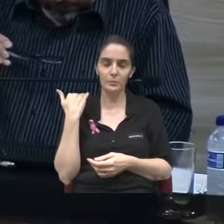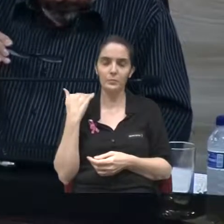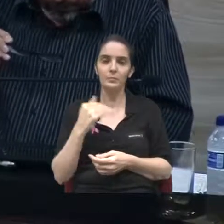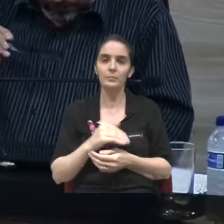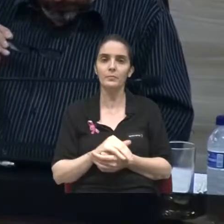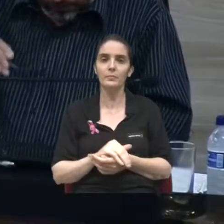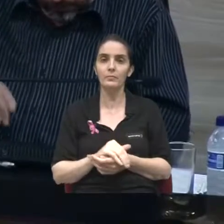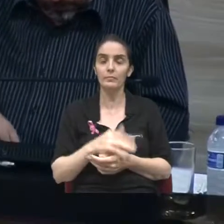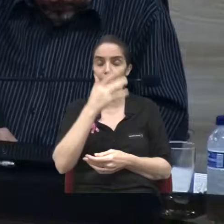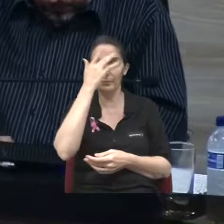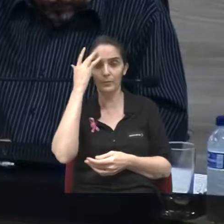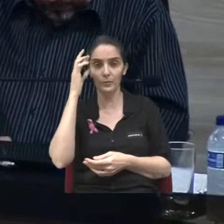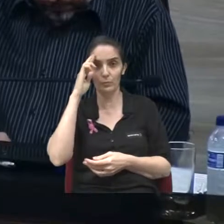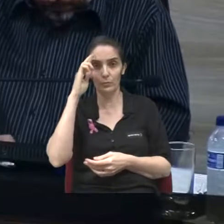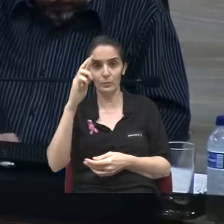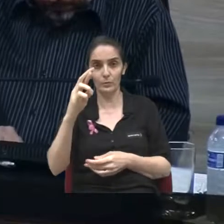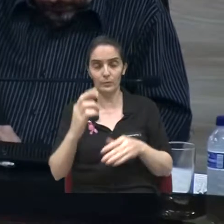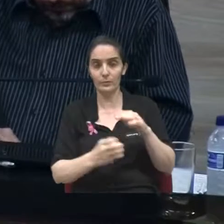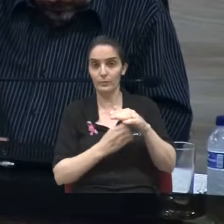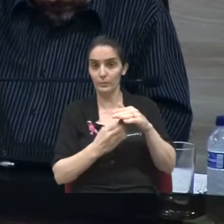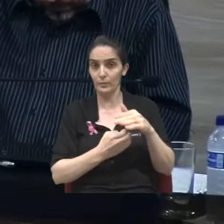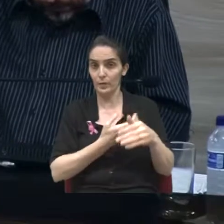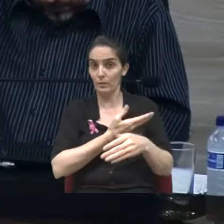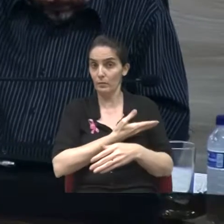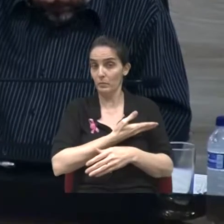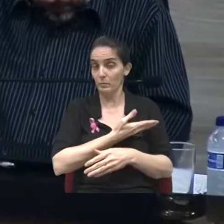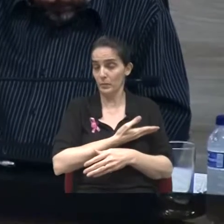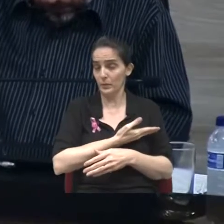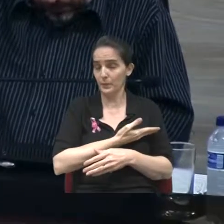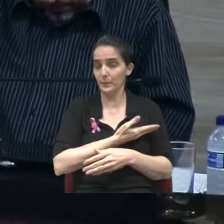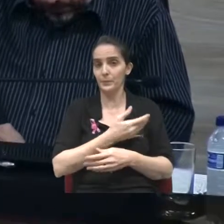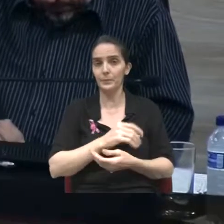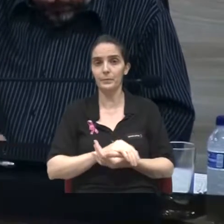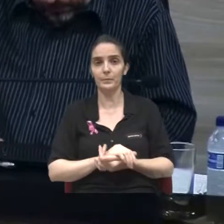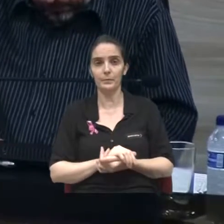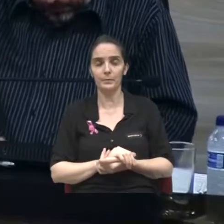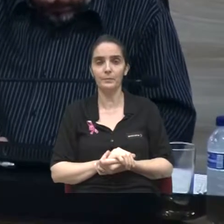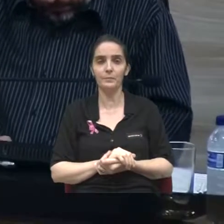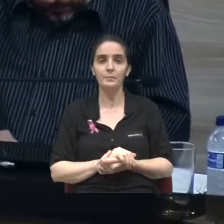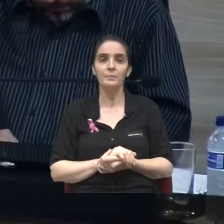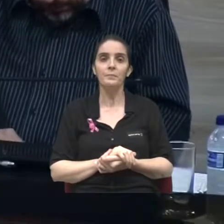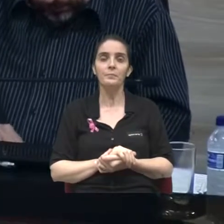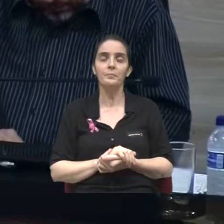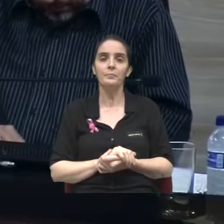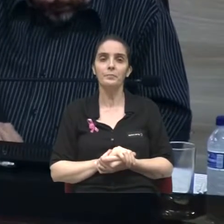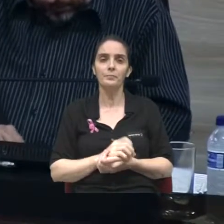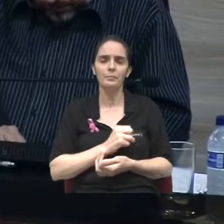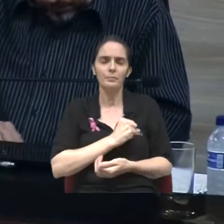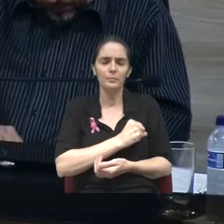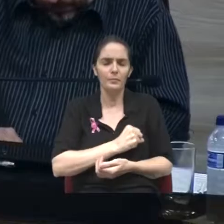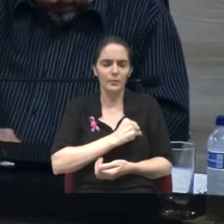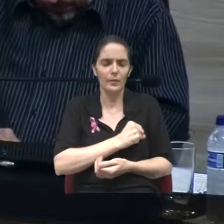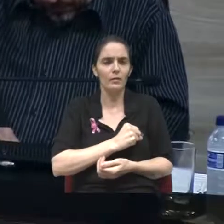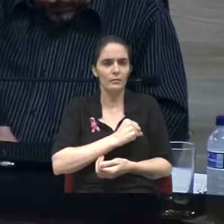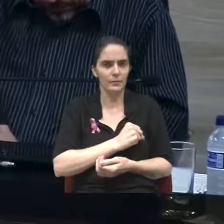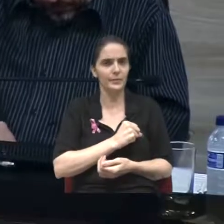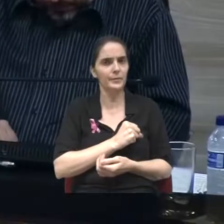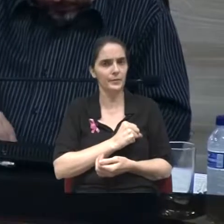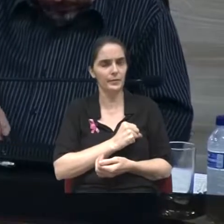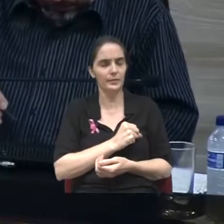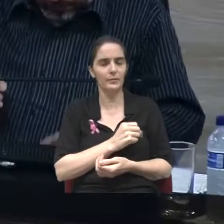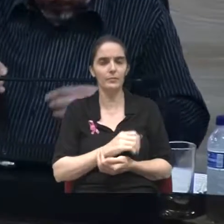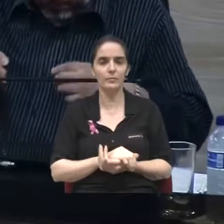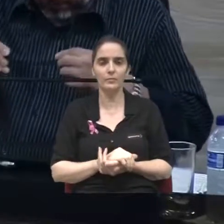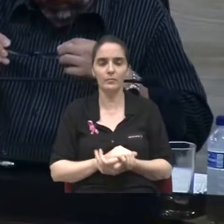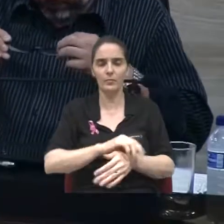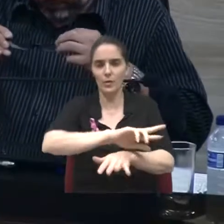empresário, amigo, que faz muita falta, e exemplo dele,